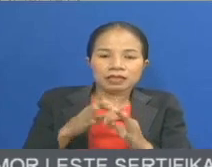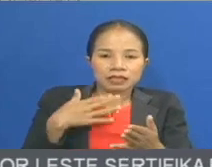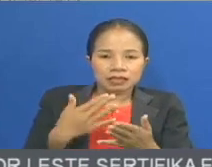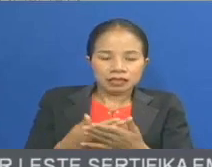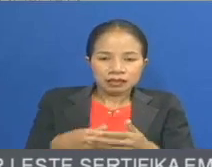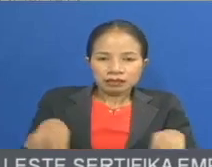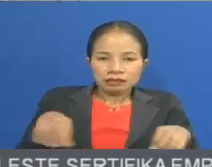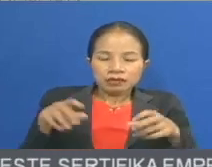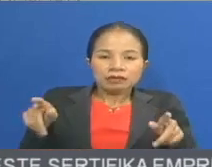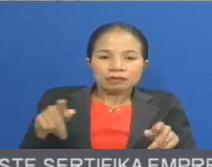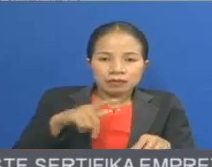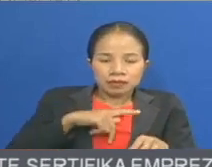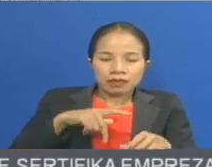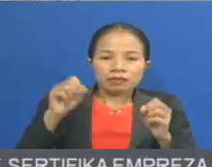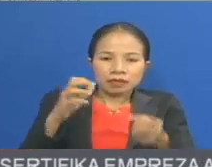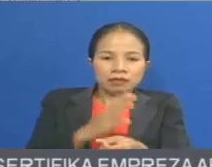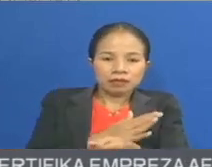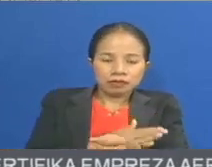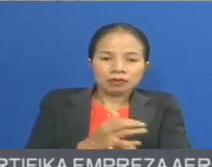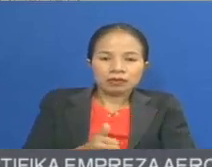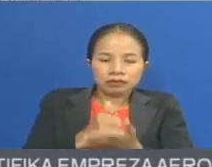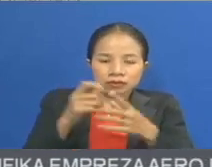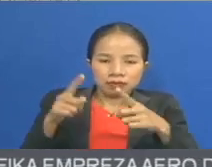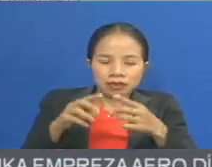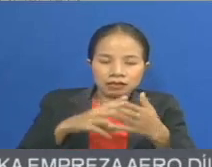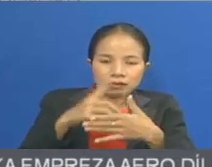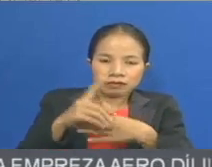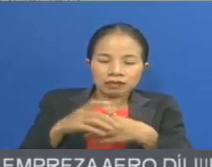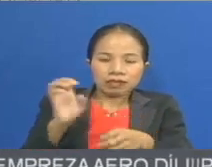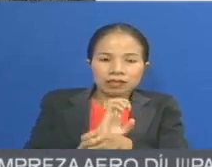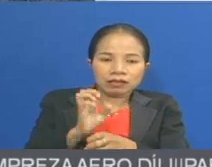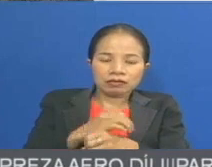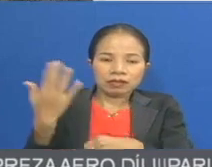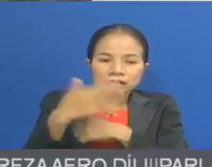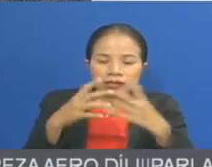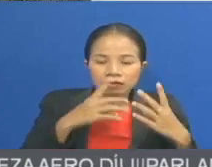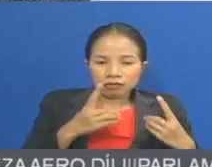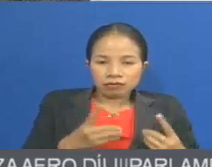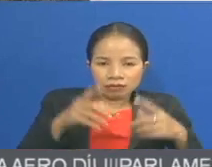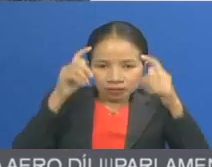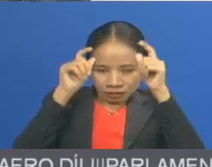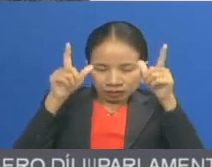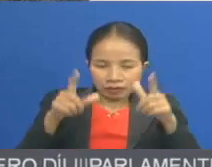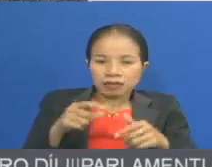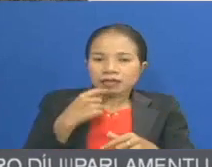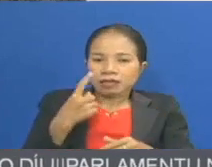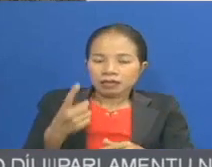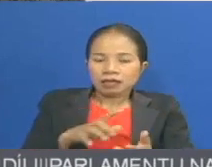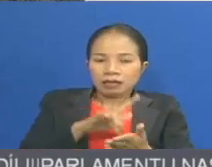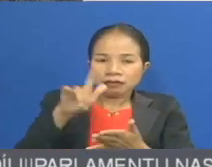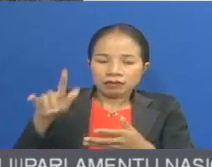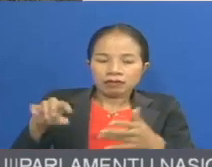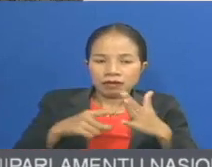no setor privado, pelo Puras, se contribui para o desenvolvimento econômico do Timor-Leste. Lourenço de Oliveira salienta, Aerodili